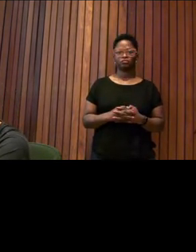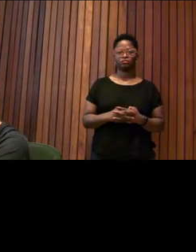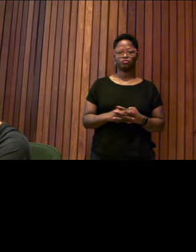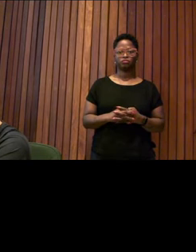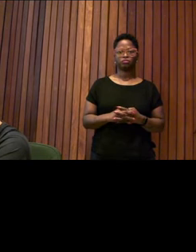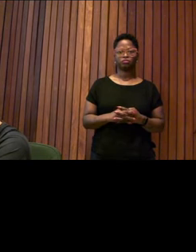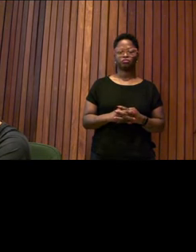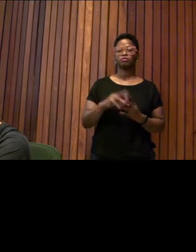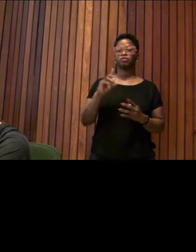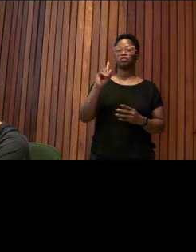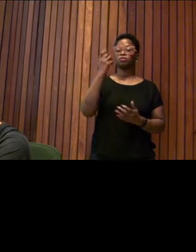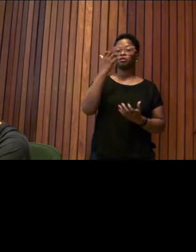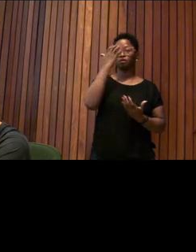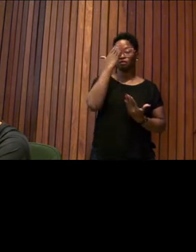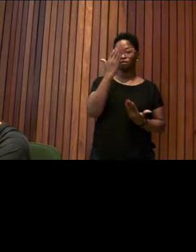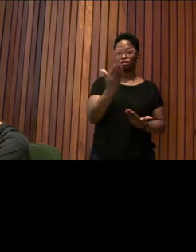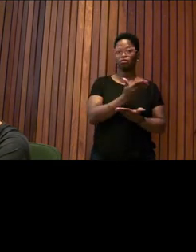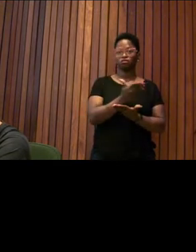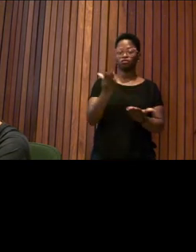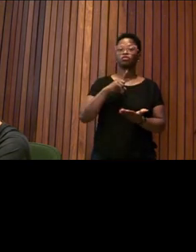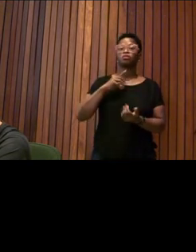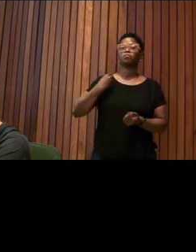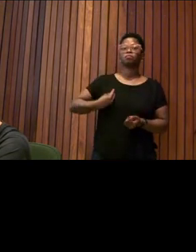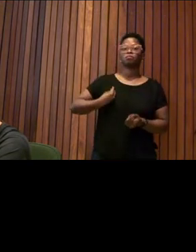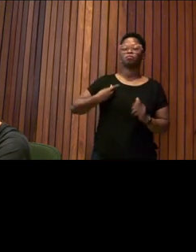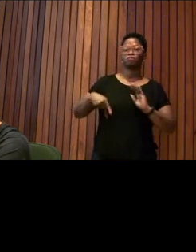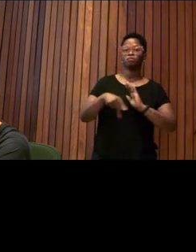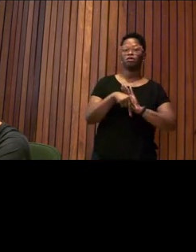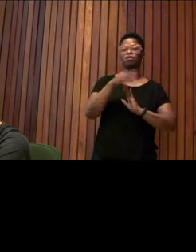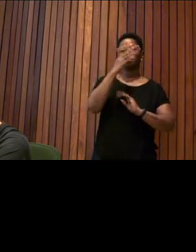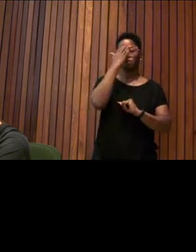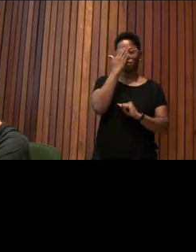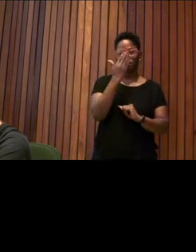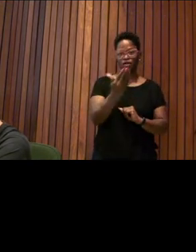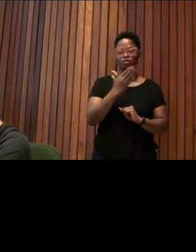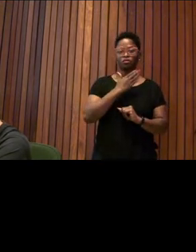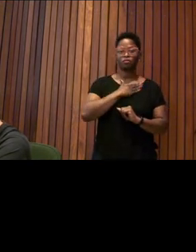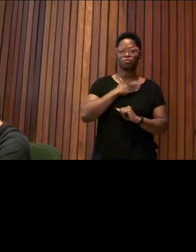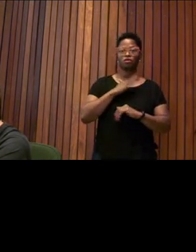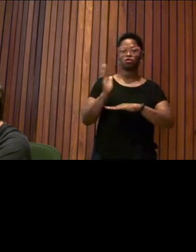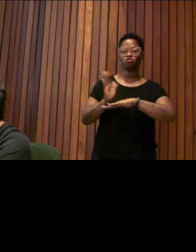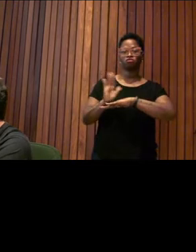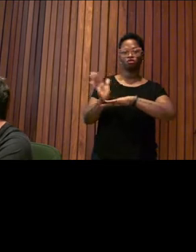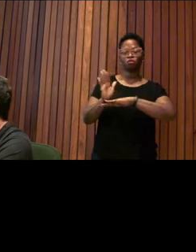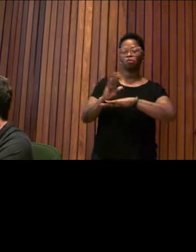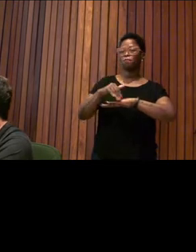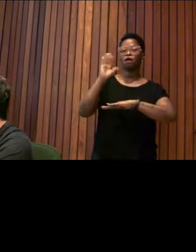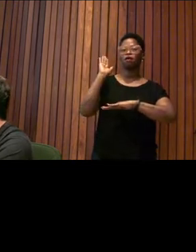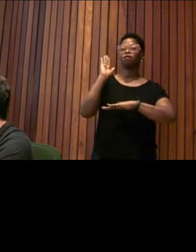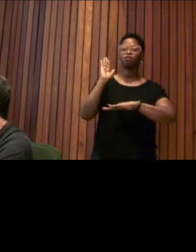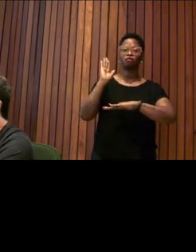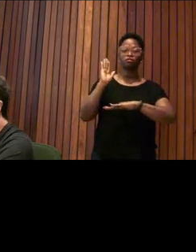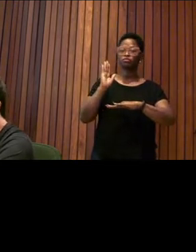Primeiramente, queria agradecer a todo mundo. Vocês fizeram parte disso. Obrigado. Para mim, esse filme foi mais do que